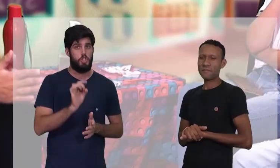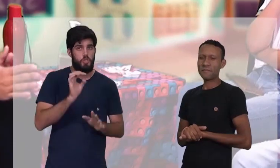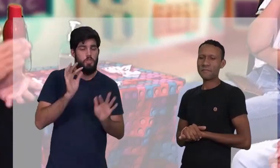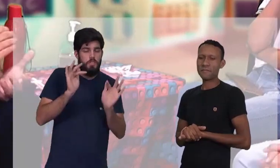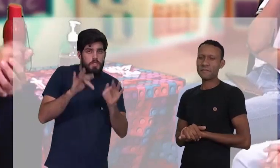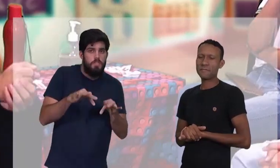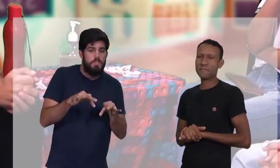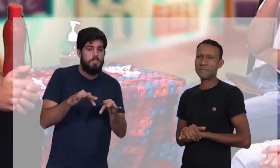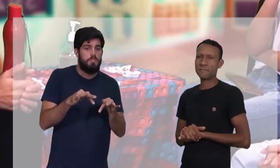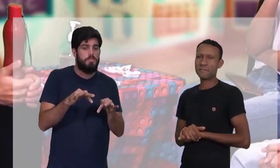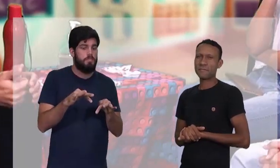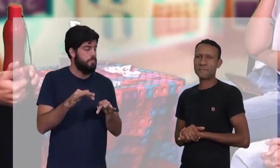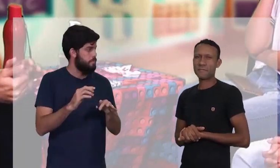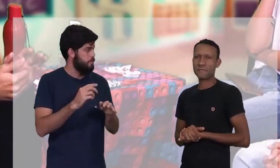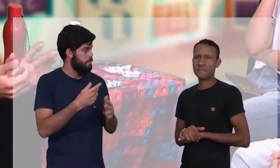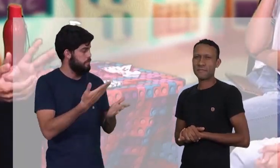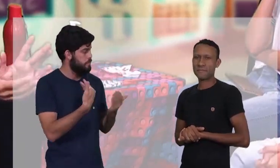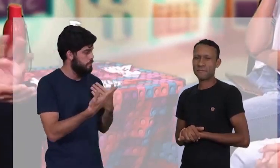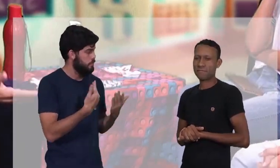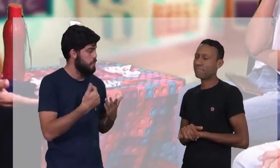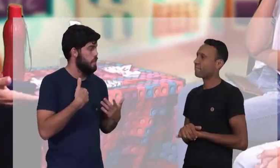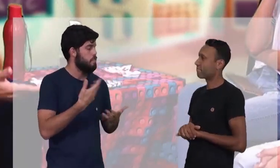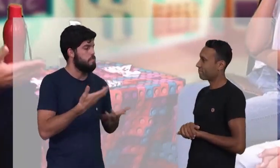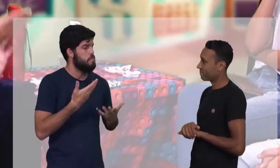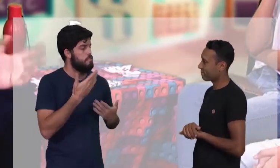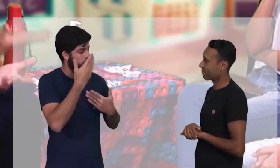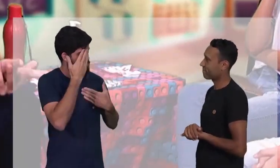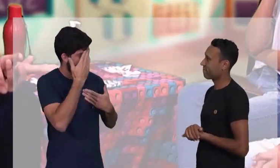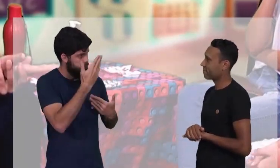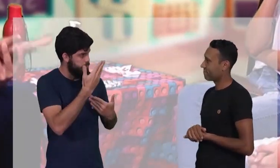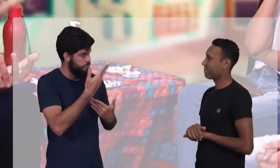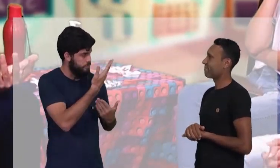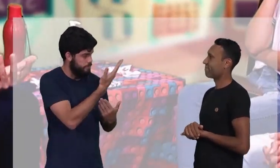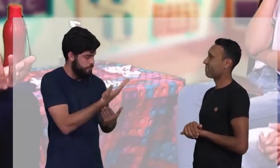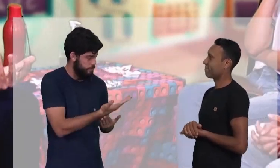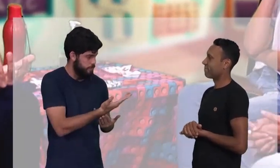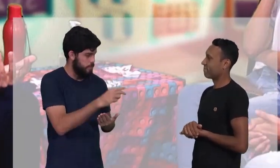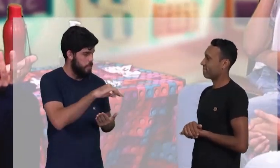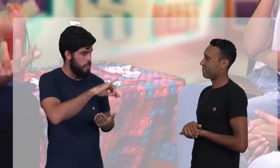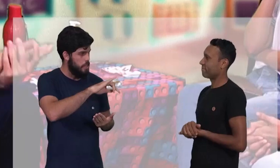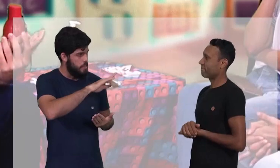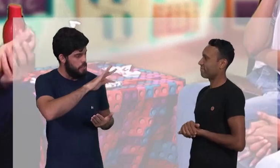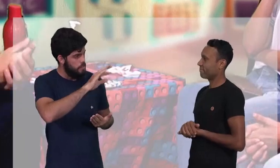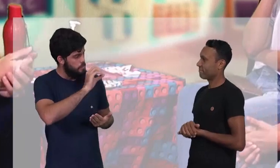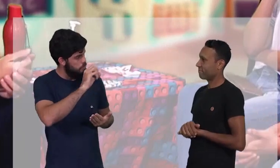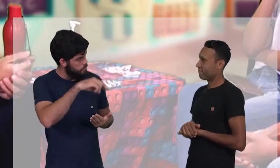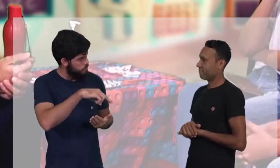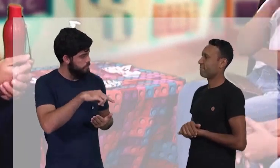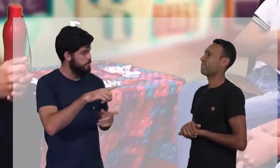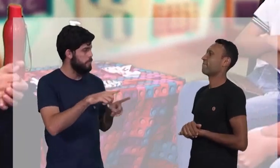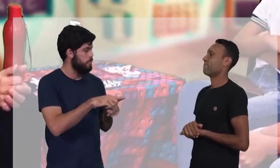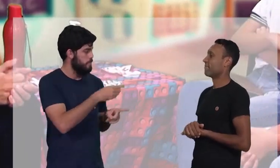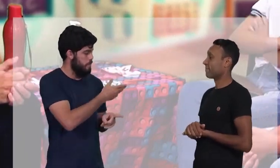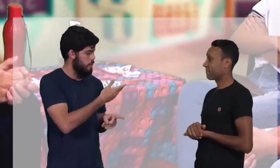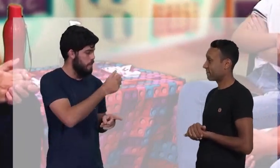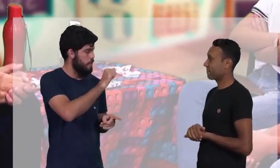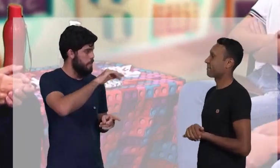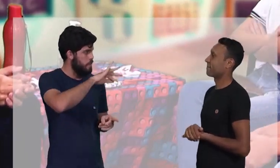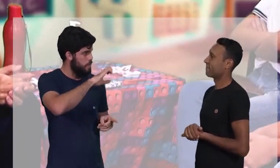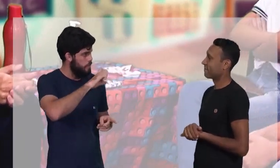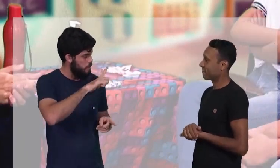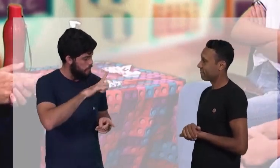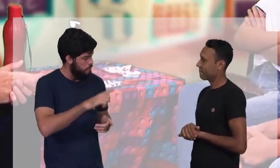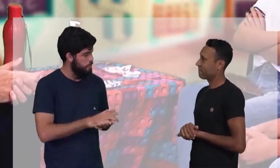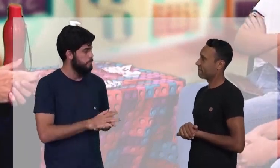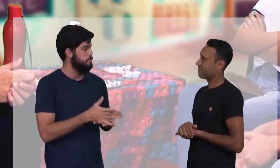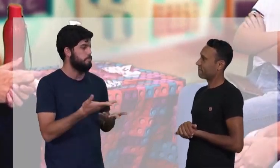finalizar aqui, né, a nossa sessão, quero agradecer muito, né, ao Newton e à Ariel. Como vocês podem ver, gente, foi